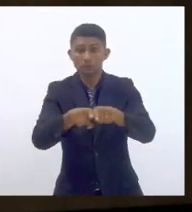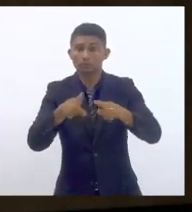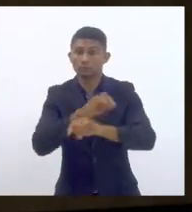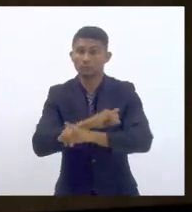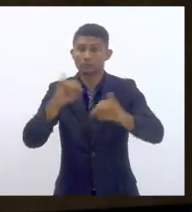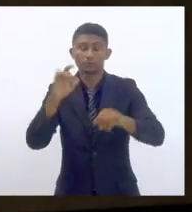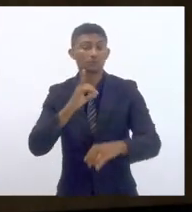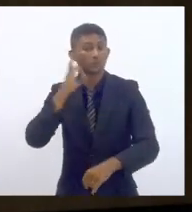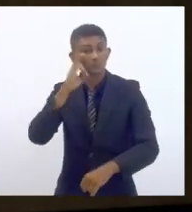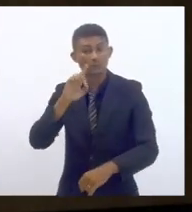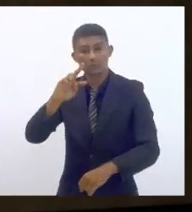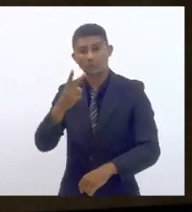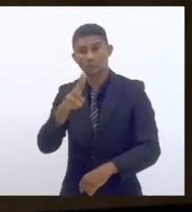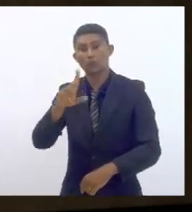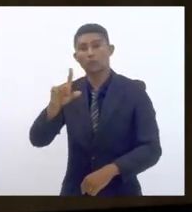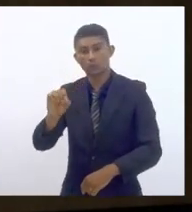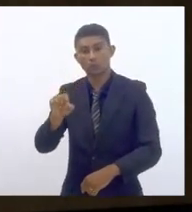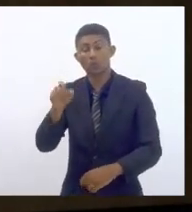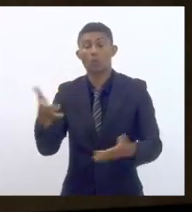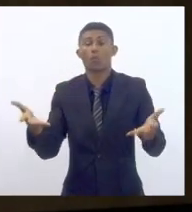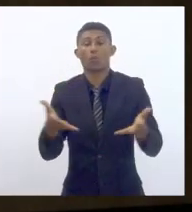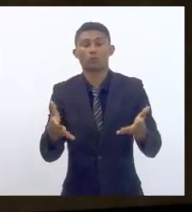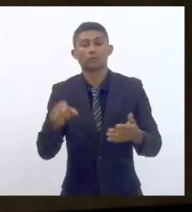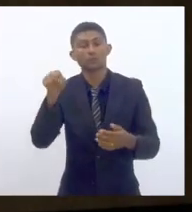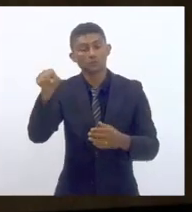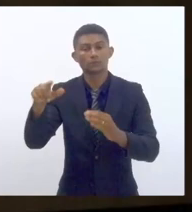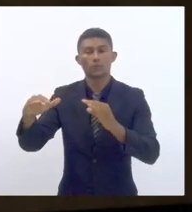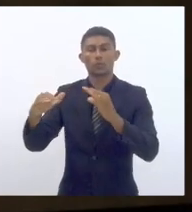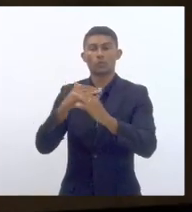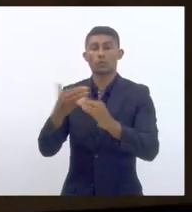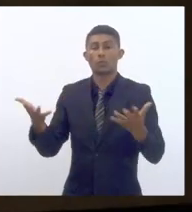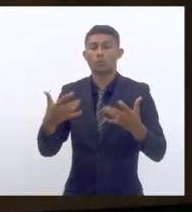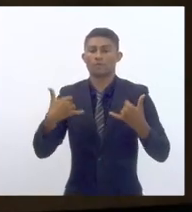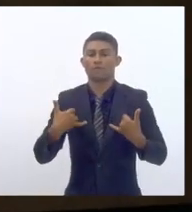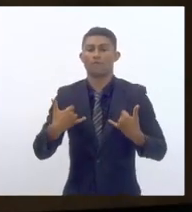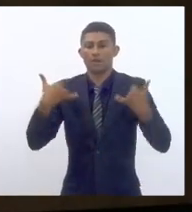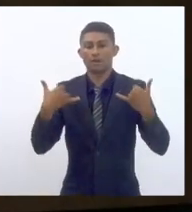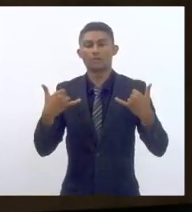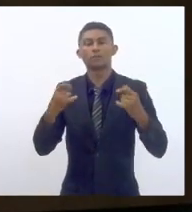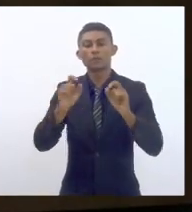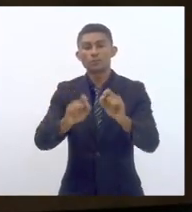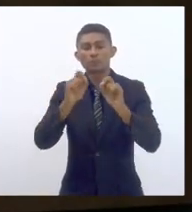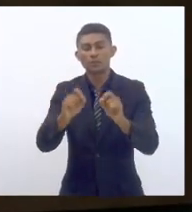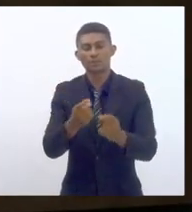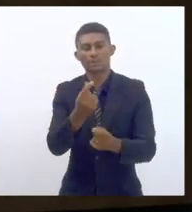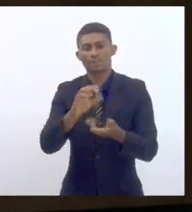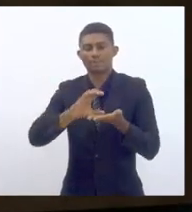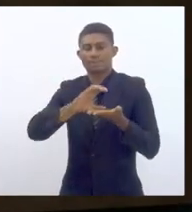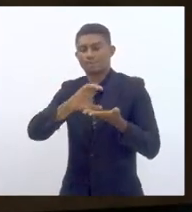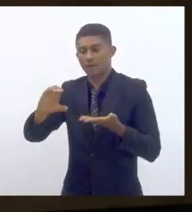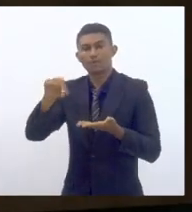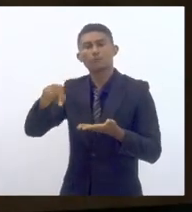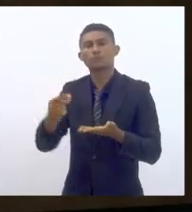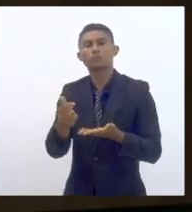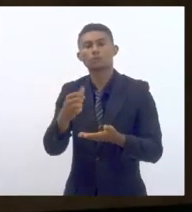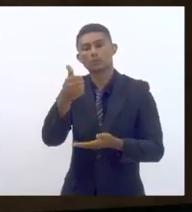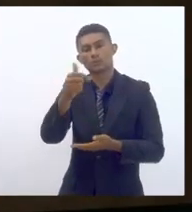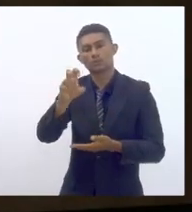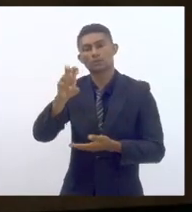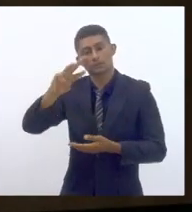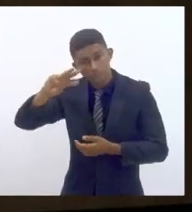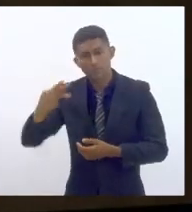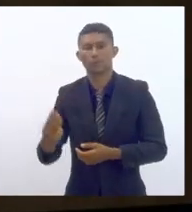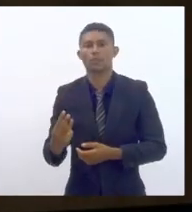deputado Hugo Leal mandou hoje, no aniversário de Petrópolis, 15 milhões de verbas, sendo 15 milhões de